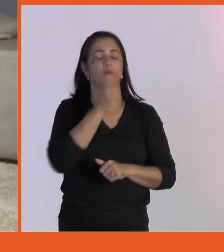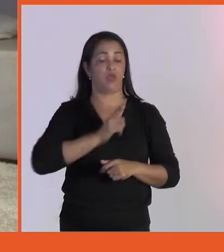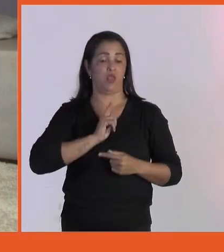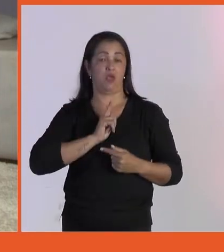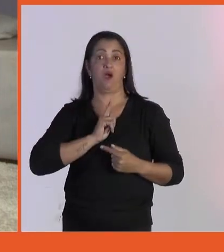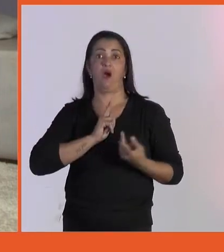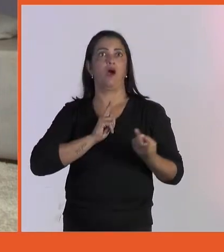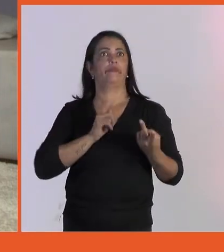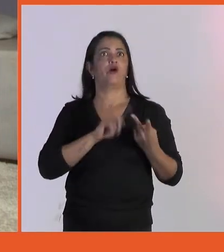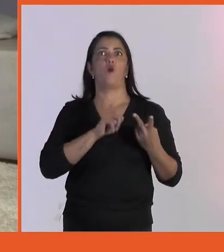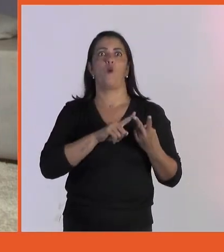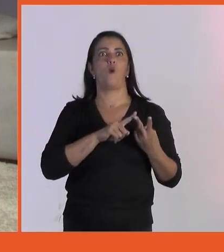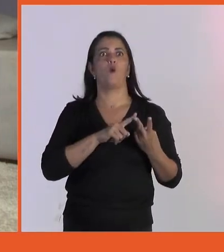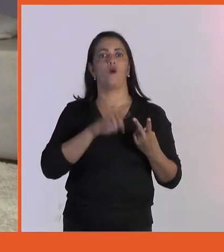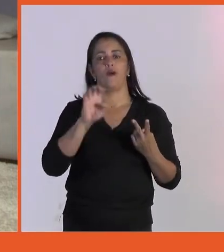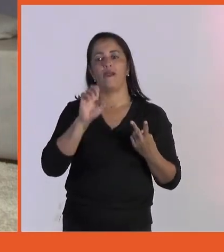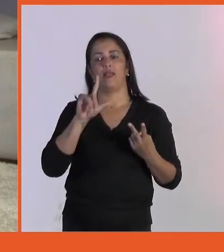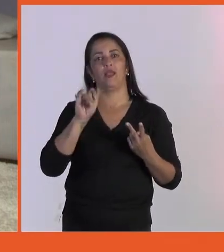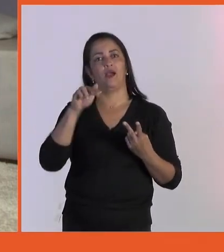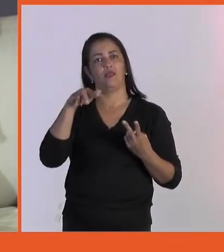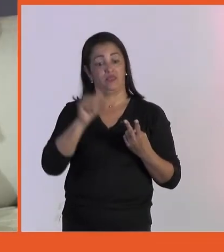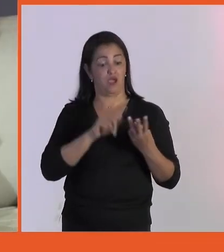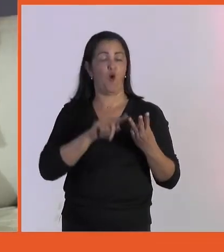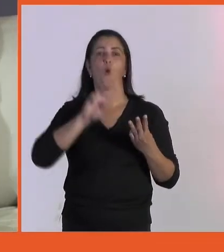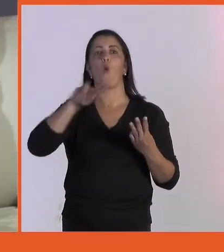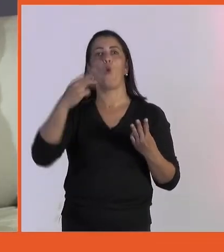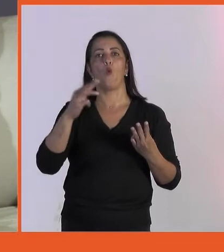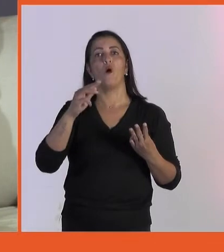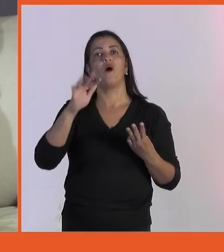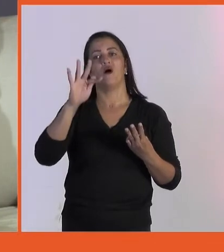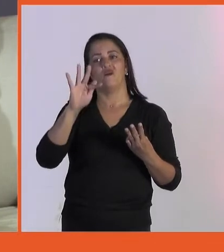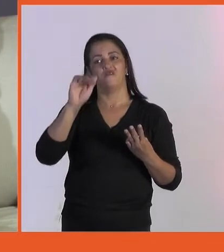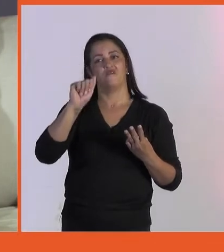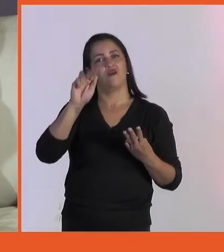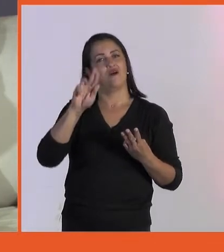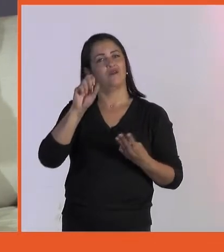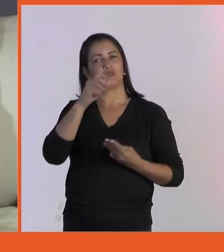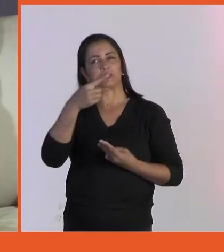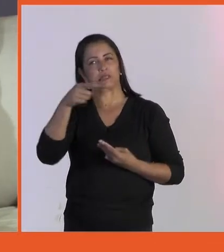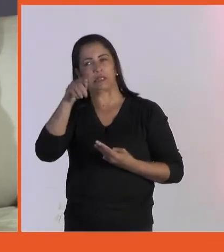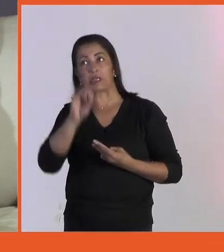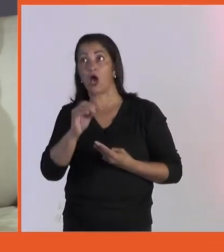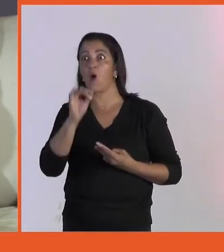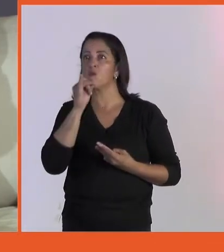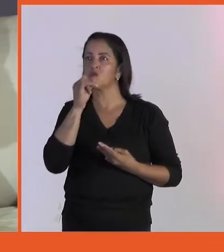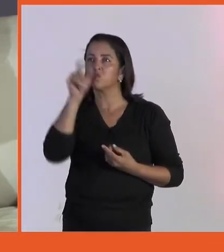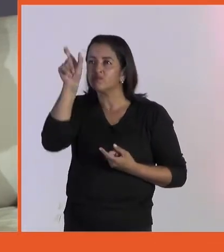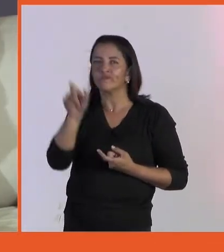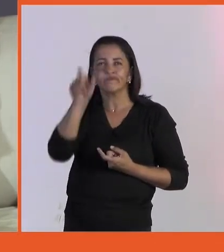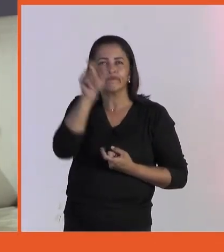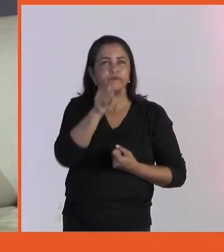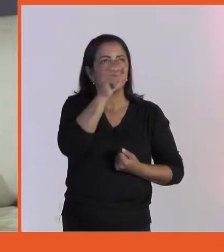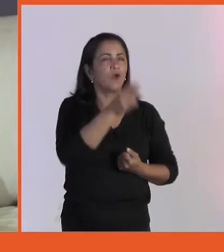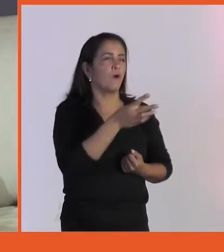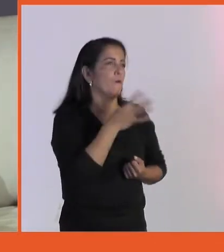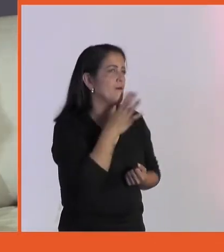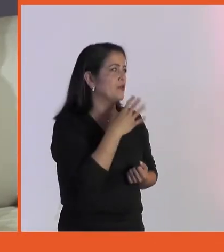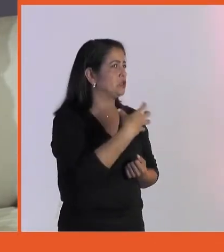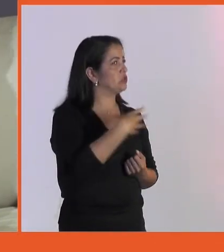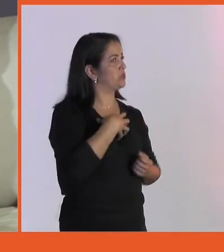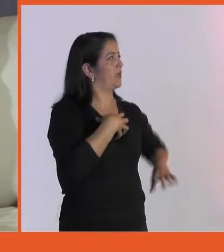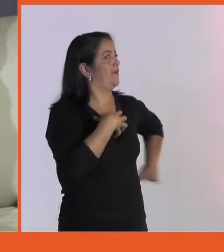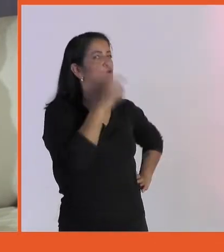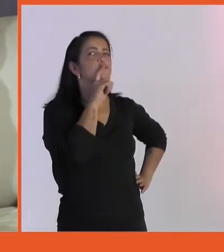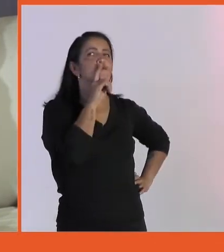do Faustão, porque era tudo muito fechado, né? É muito distante. E a gente é o contrário, a gente, o nosso conteúdo às vezes é a nossa casa, é o nosso pet, é